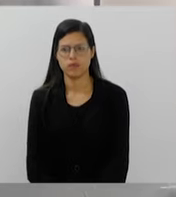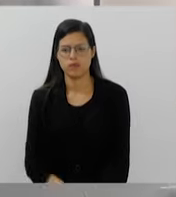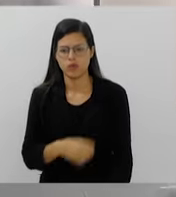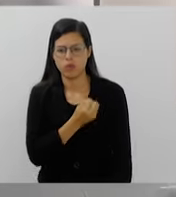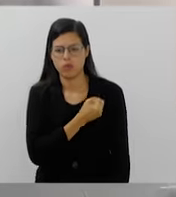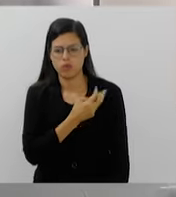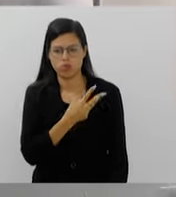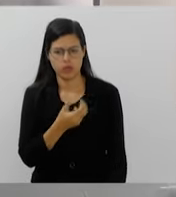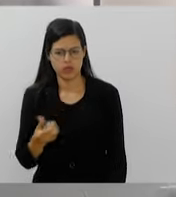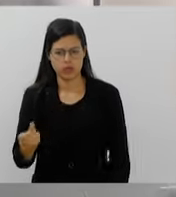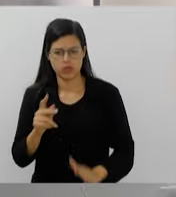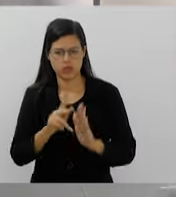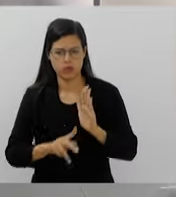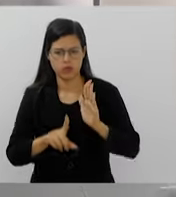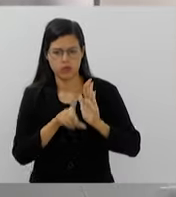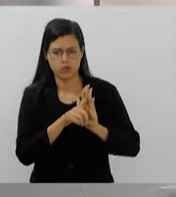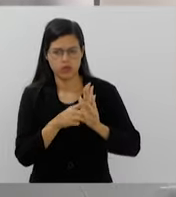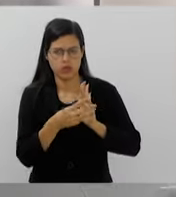36.